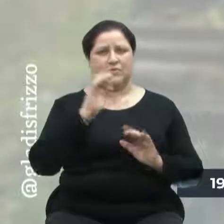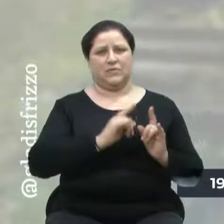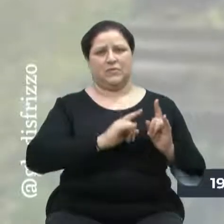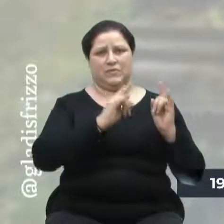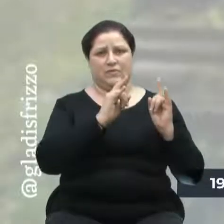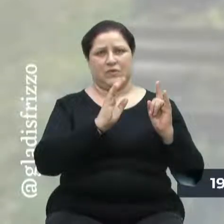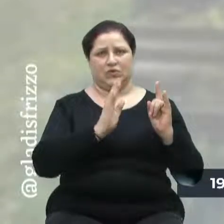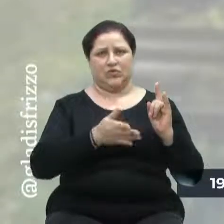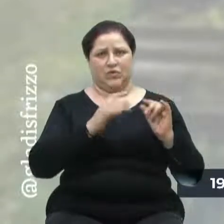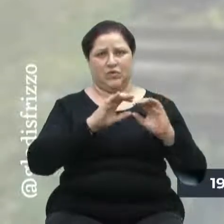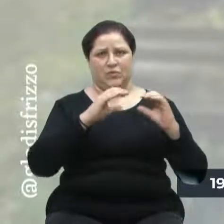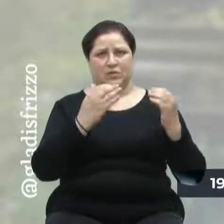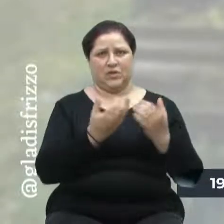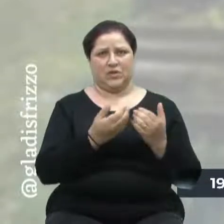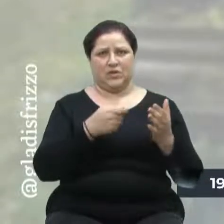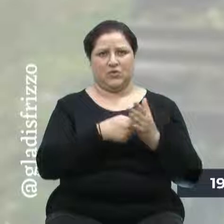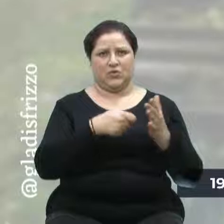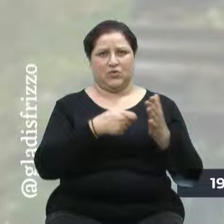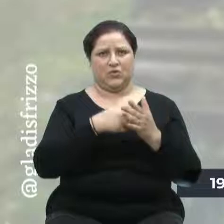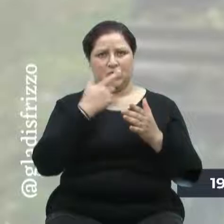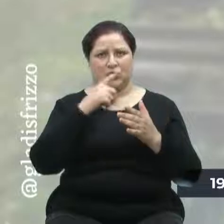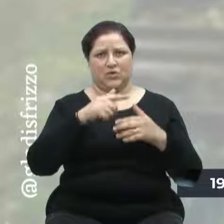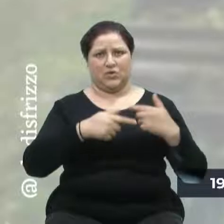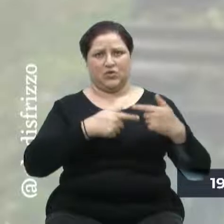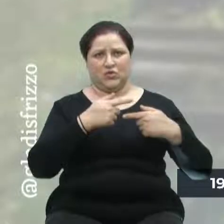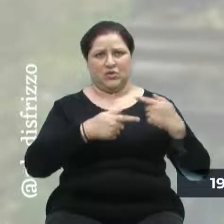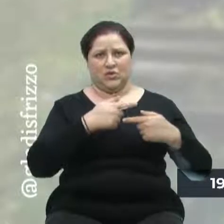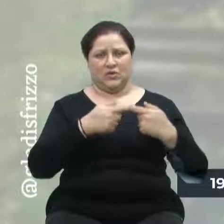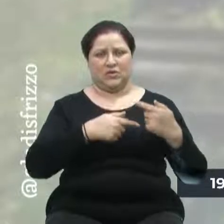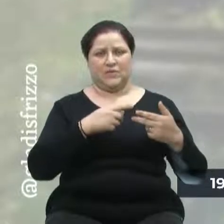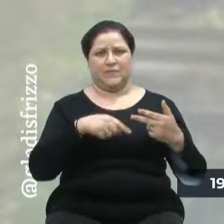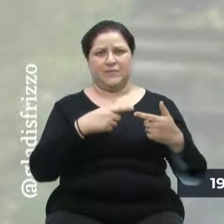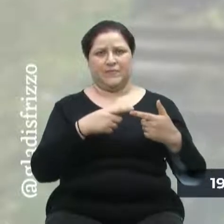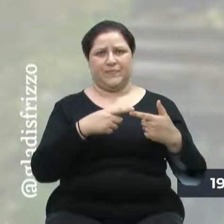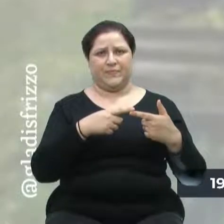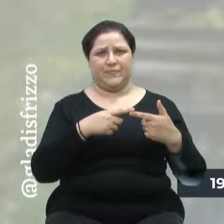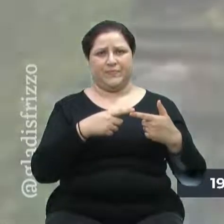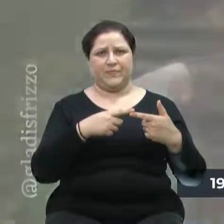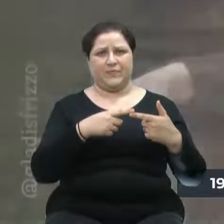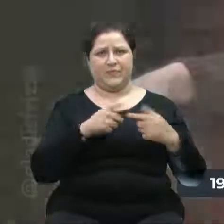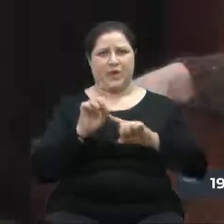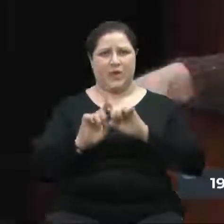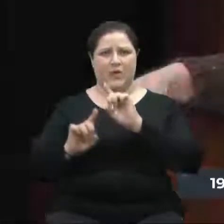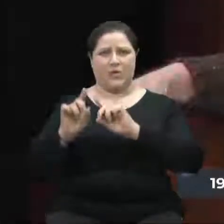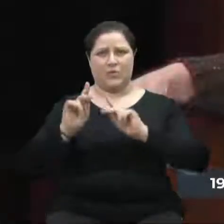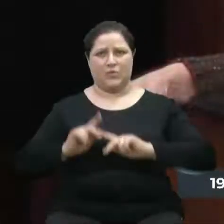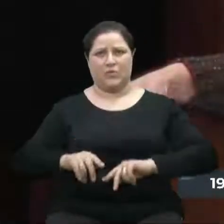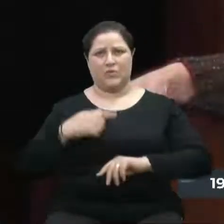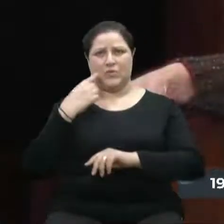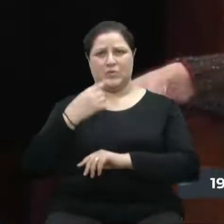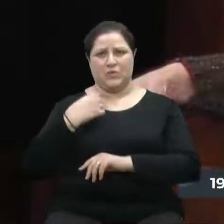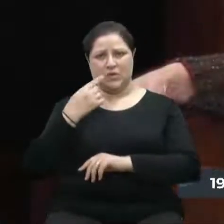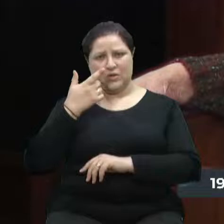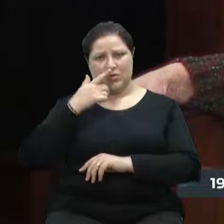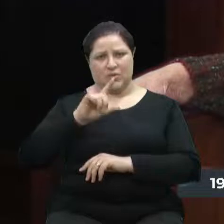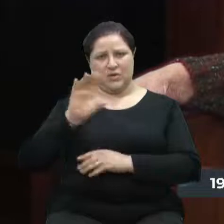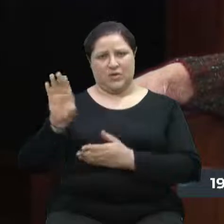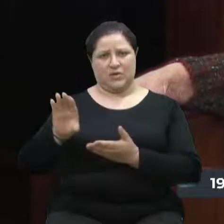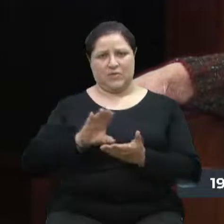aqui, através de gincana, através de alguns deputados e